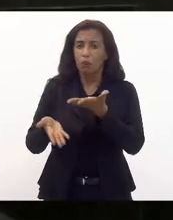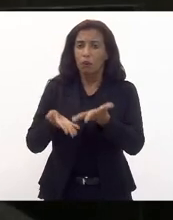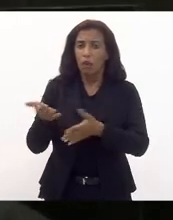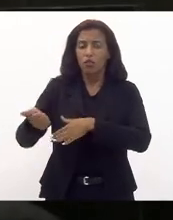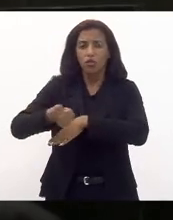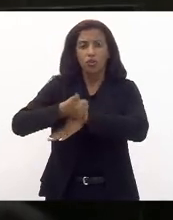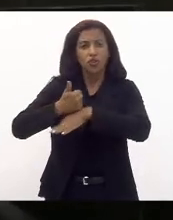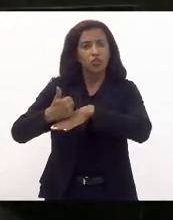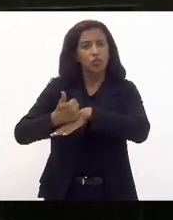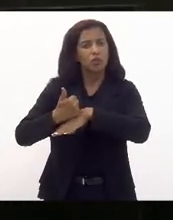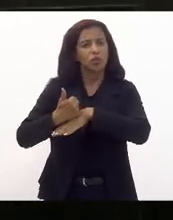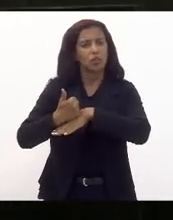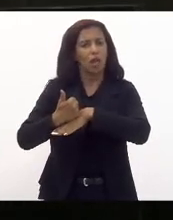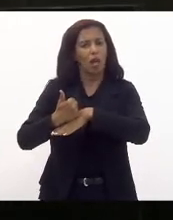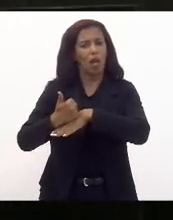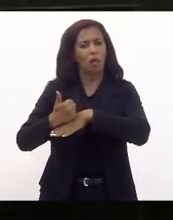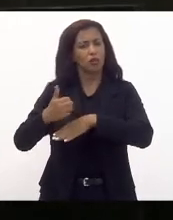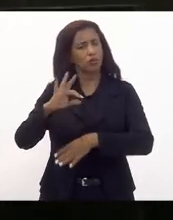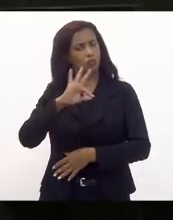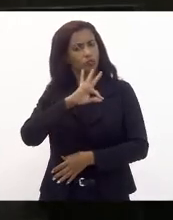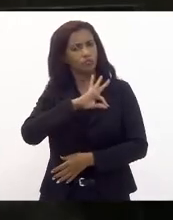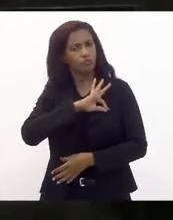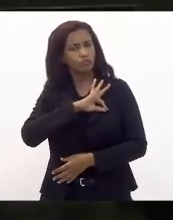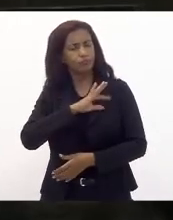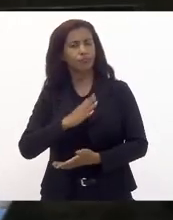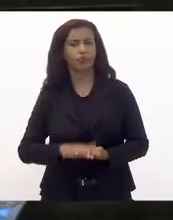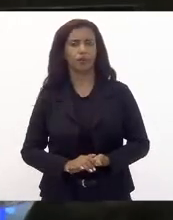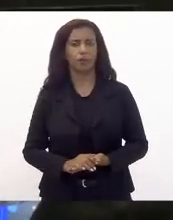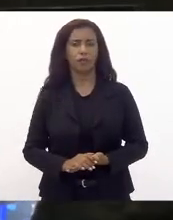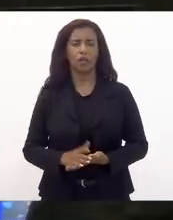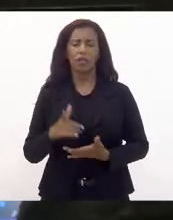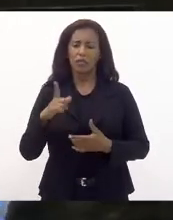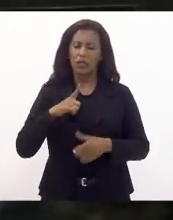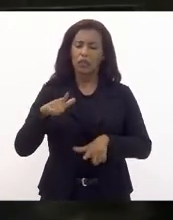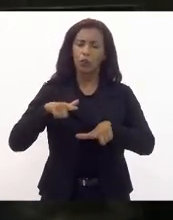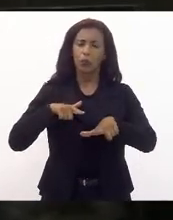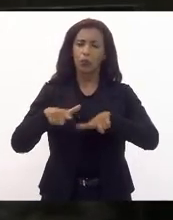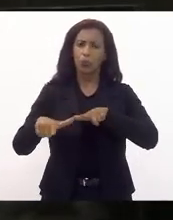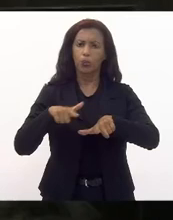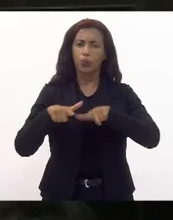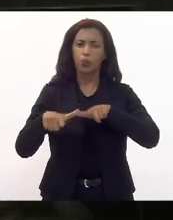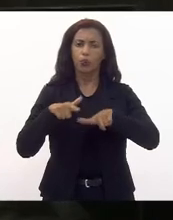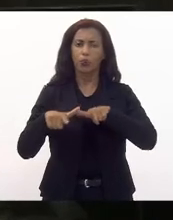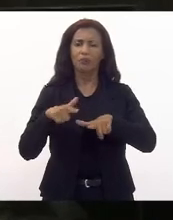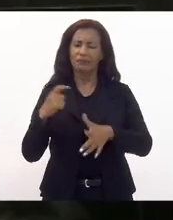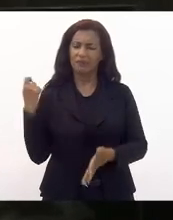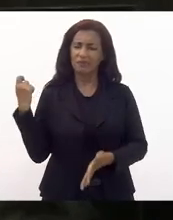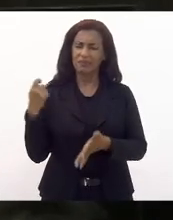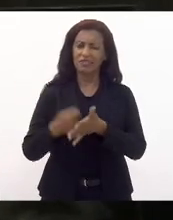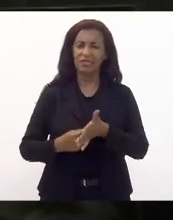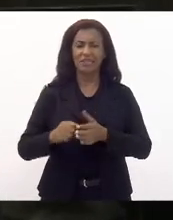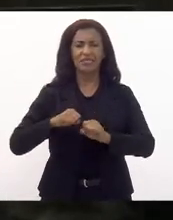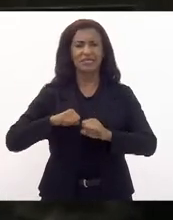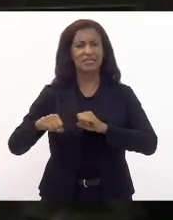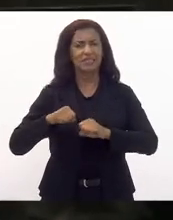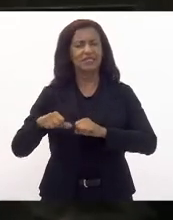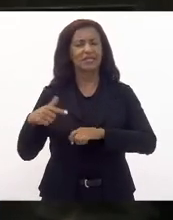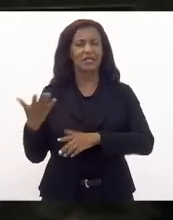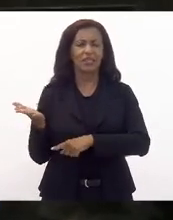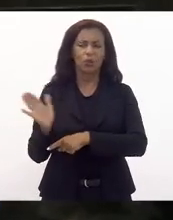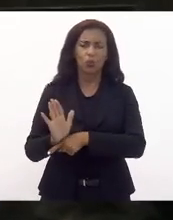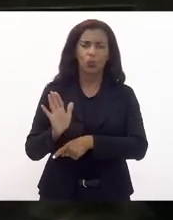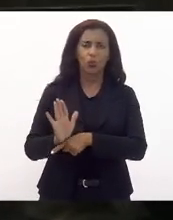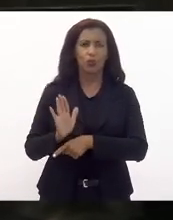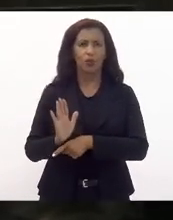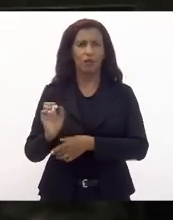dignidade aos nossos heróis os nossos policiais que Tem trabalhado que tem sido combativos em cuidar da nossa